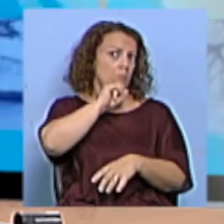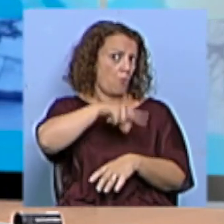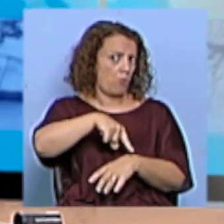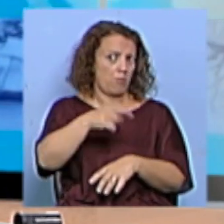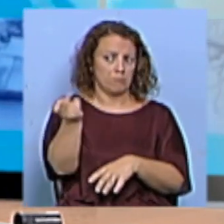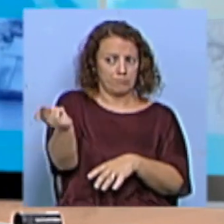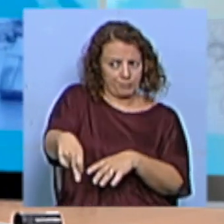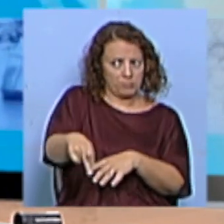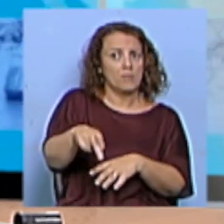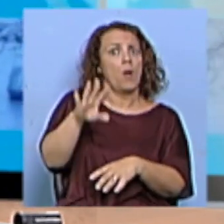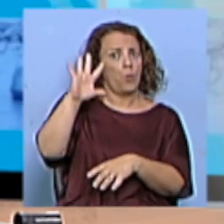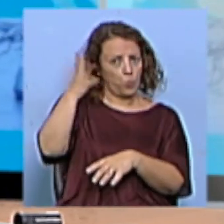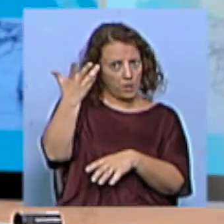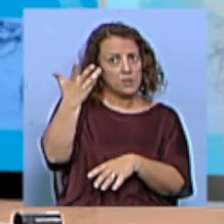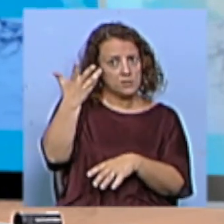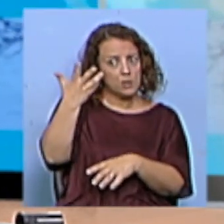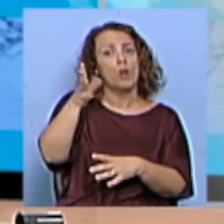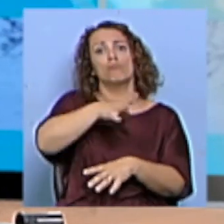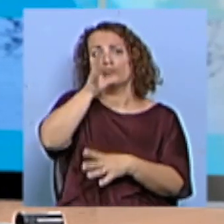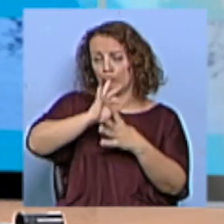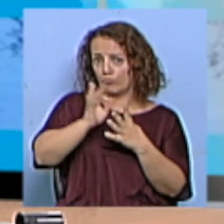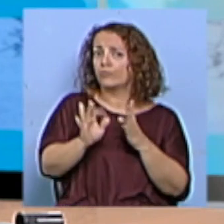de facto, e já foram descritos.